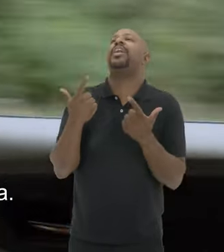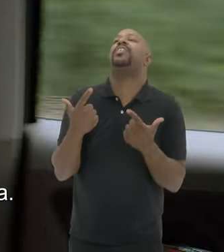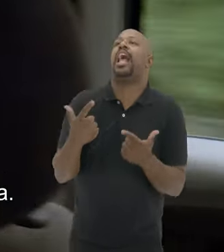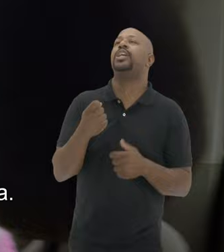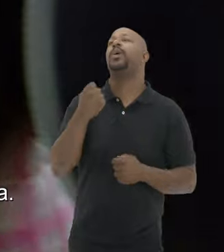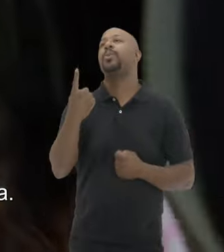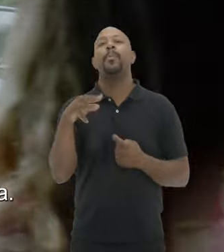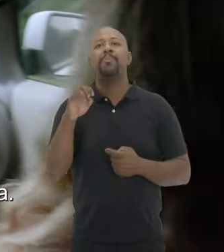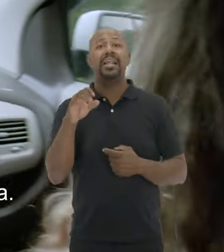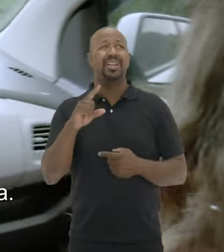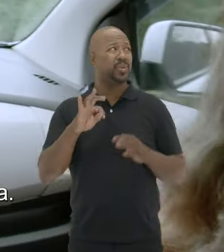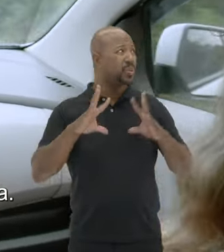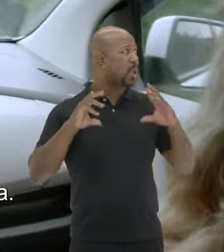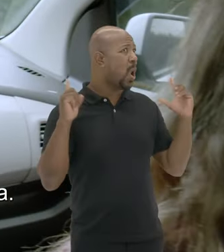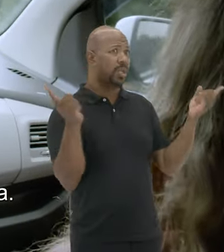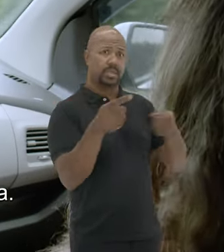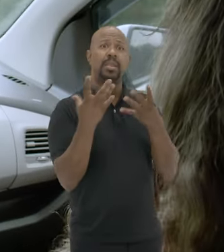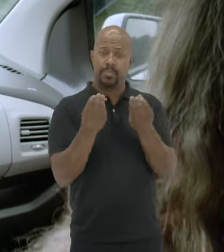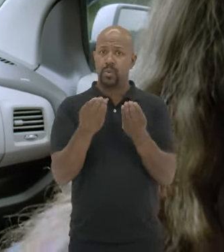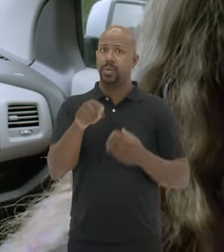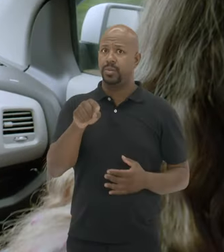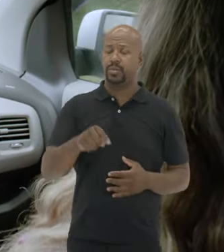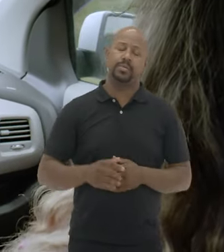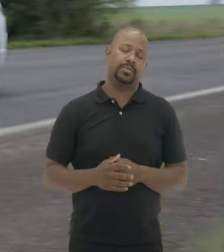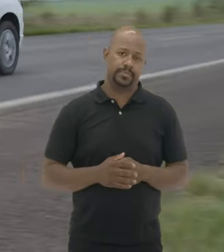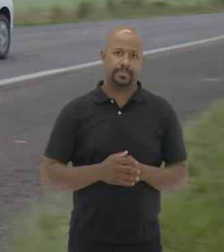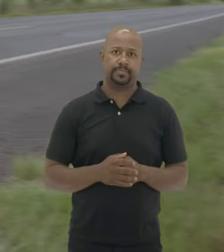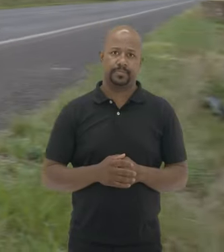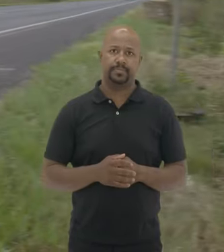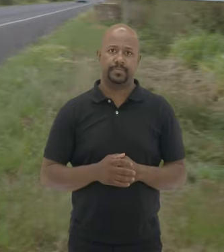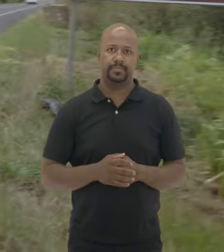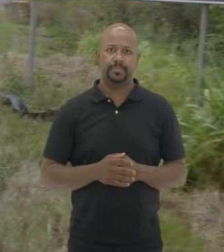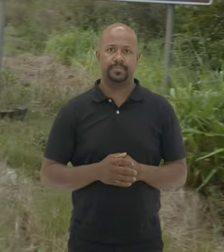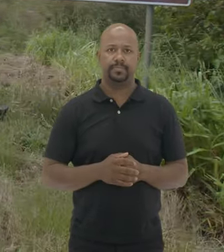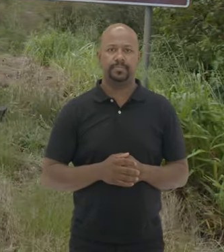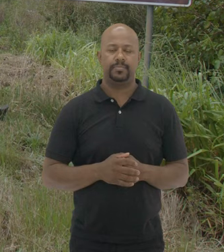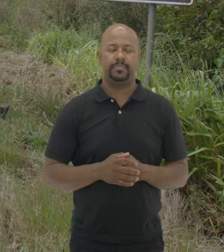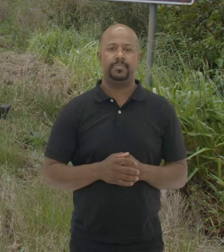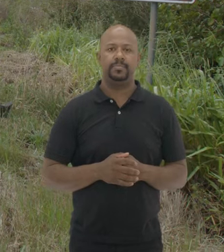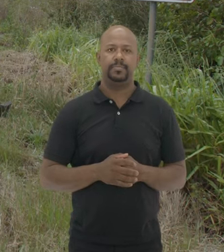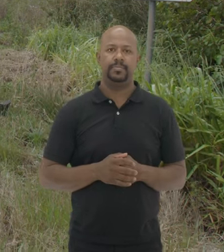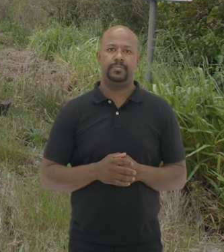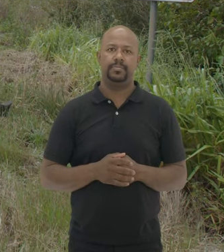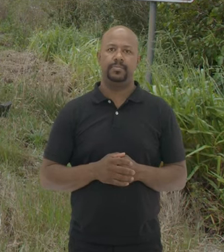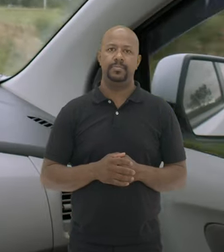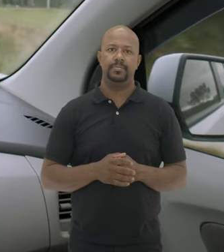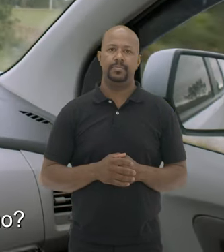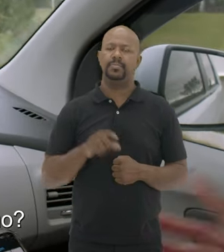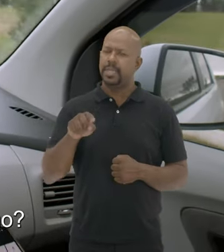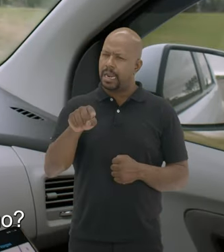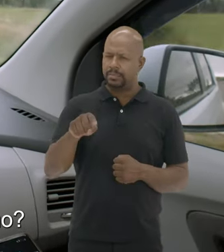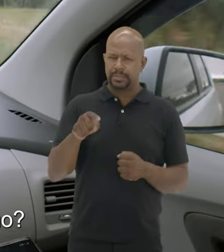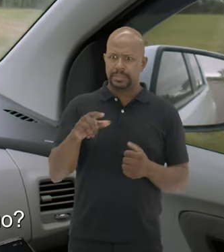privilégio de Mata né toda região é muito rico Caminho das origens Mata 13 km turismo paleontológico